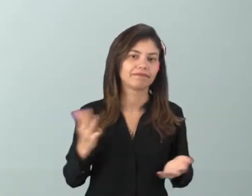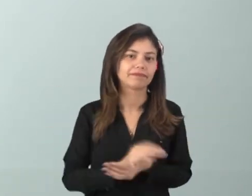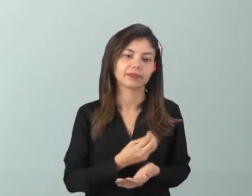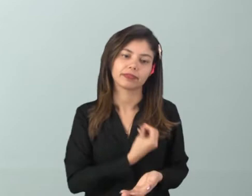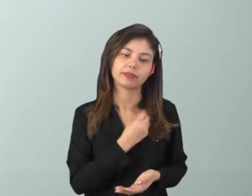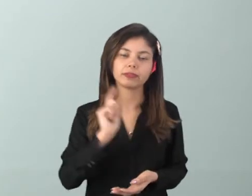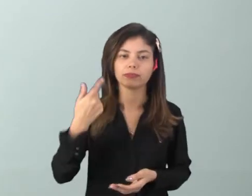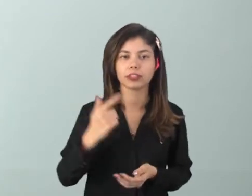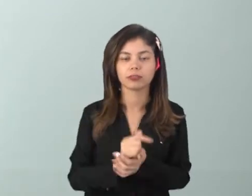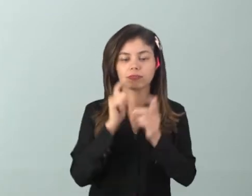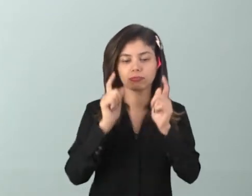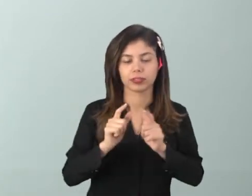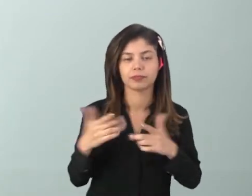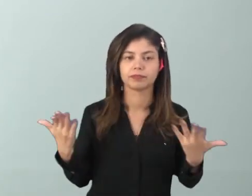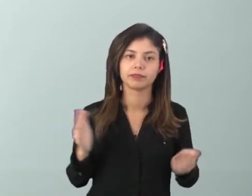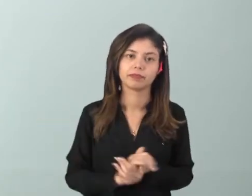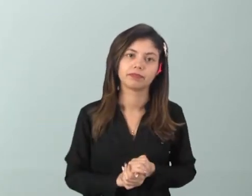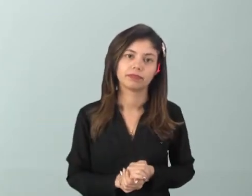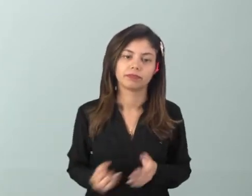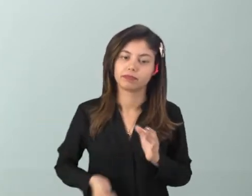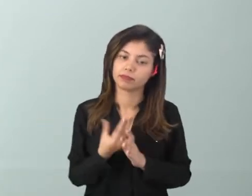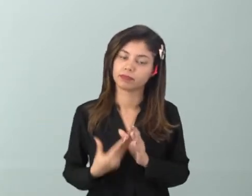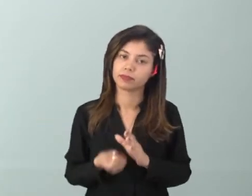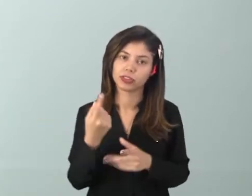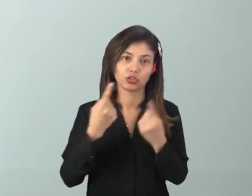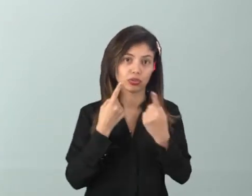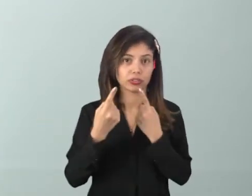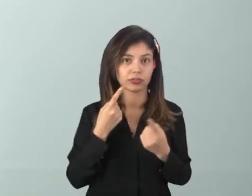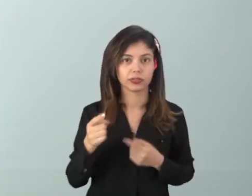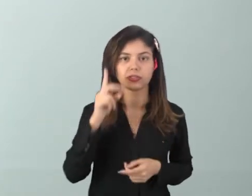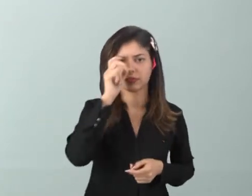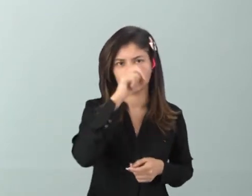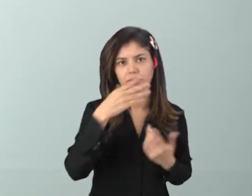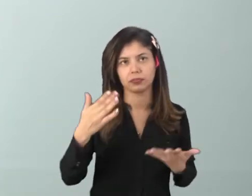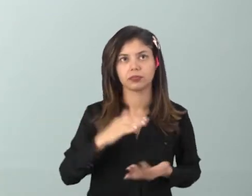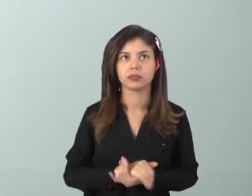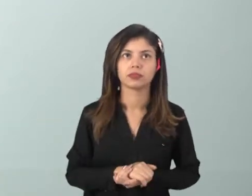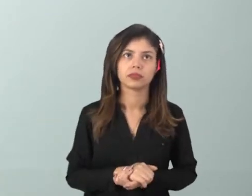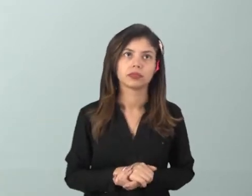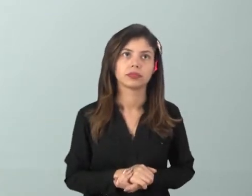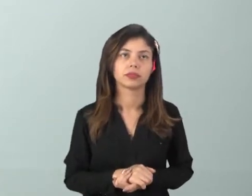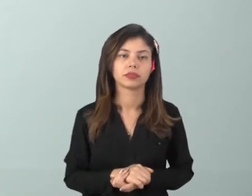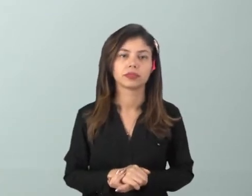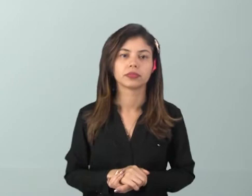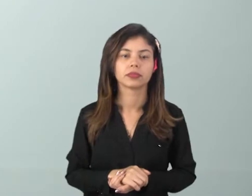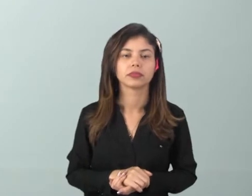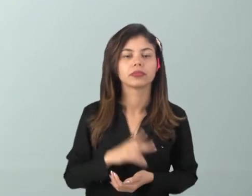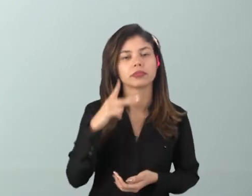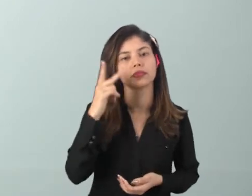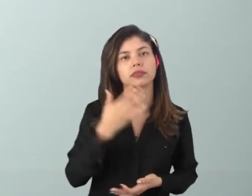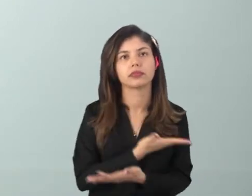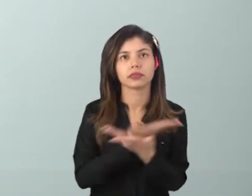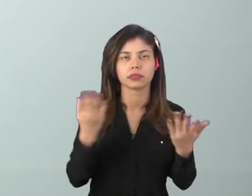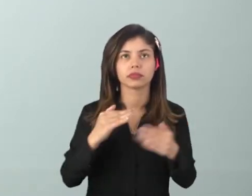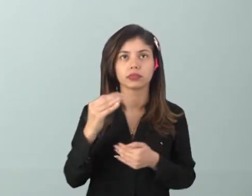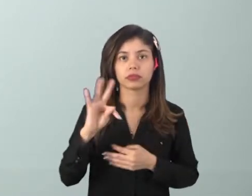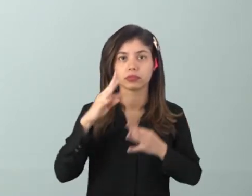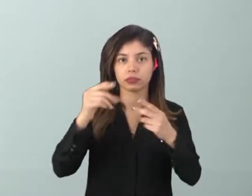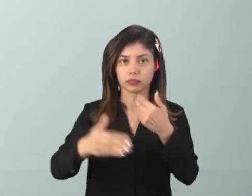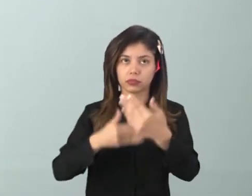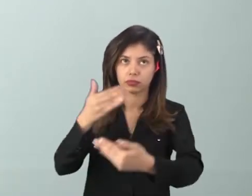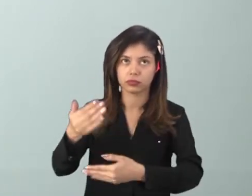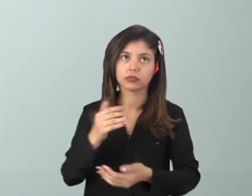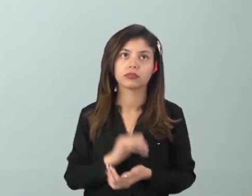de produção bastante discutível, complicado, tá? Eu falei para vocês que todo processo